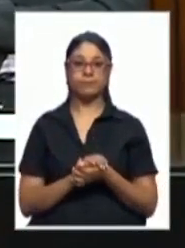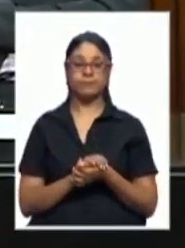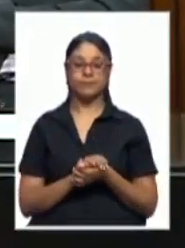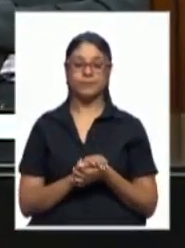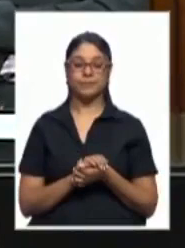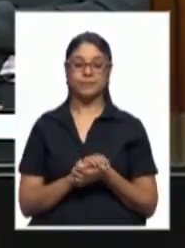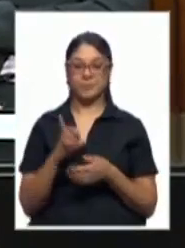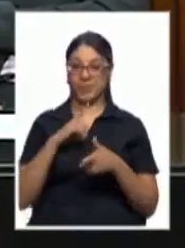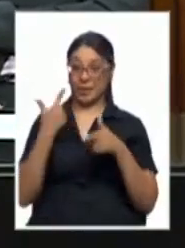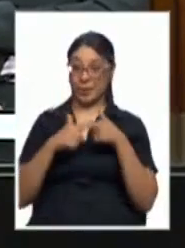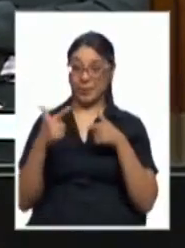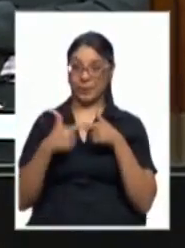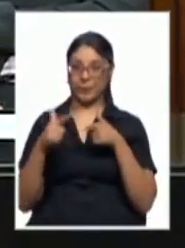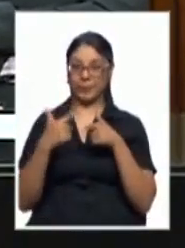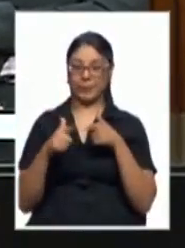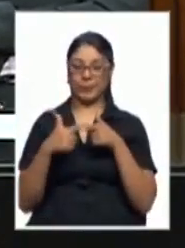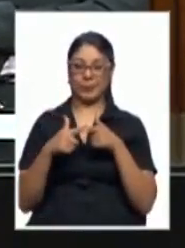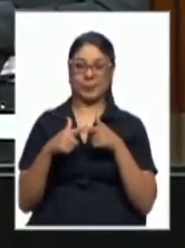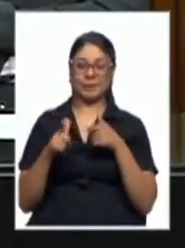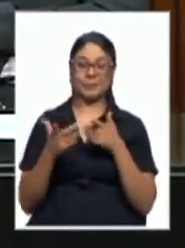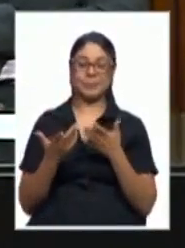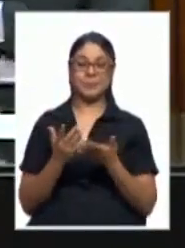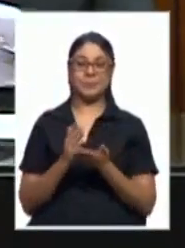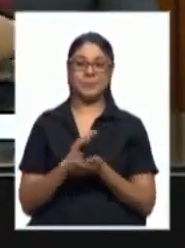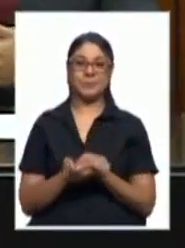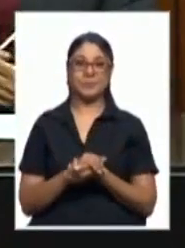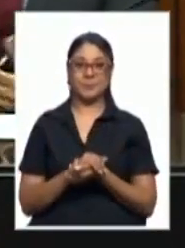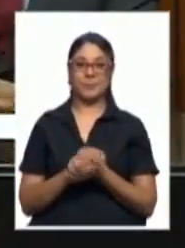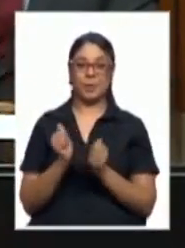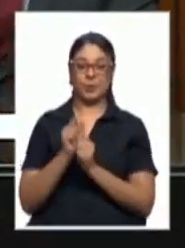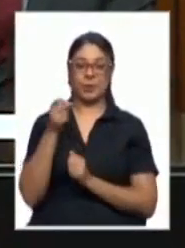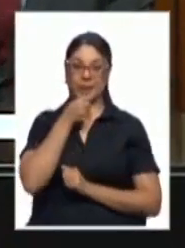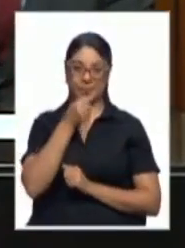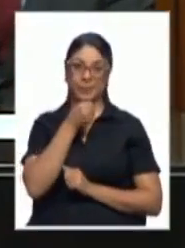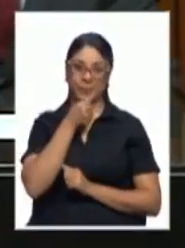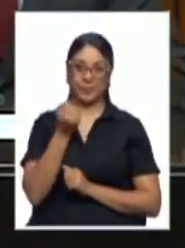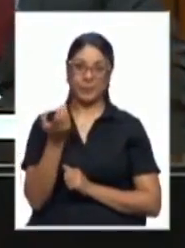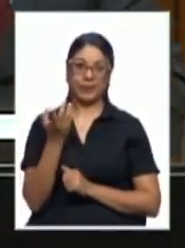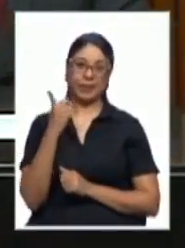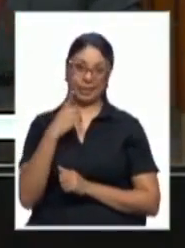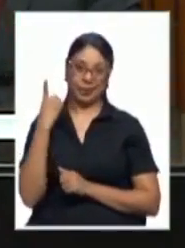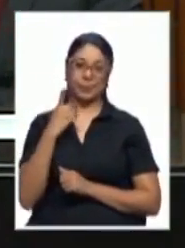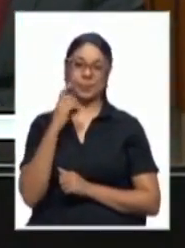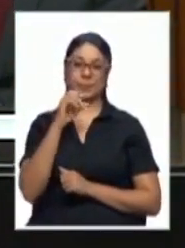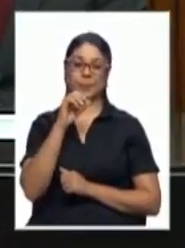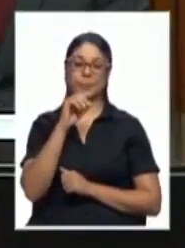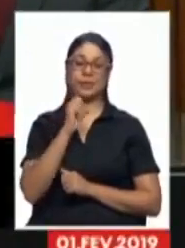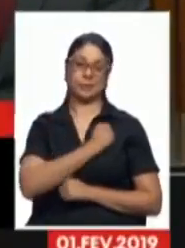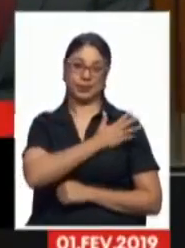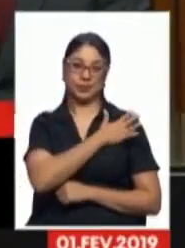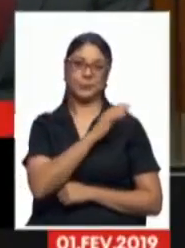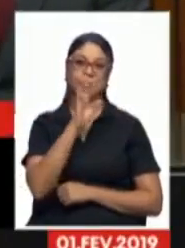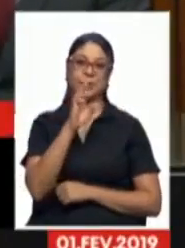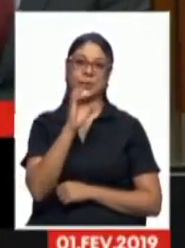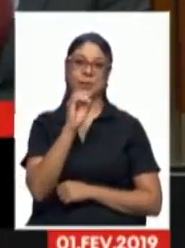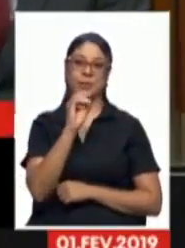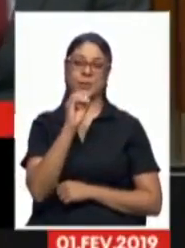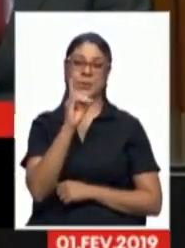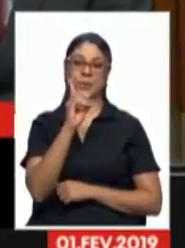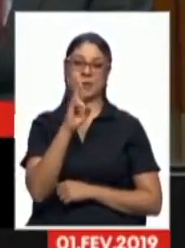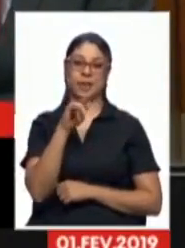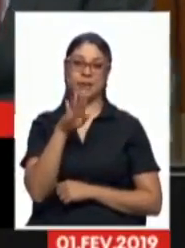A gente teve um problema no sinal ali com a Natália Bini, que estava entrevistando o deputado Sargento Rodrigues, que é um veterano